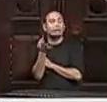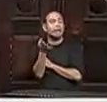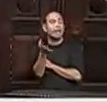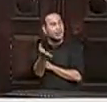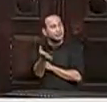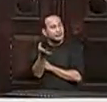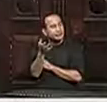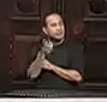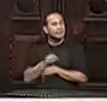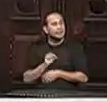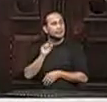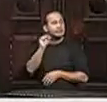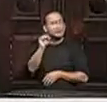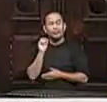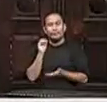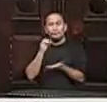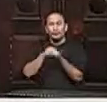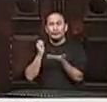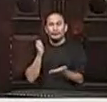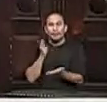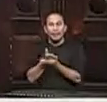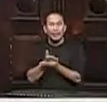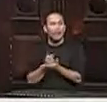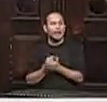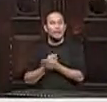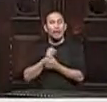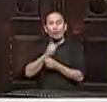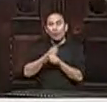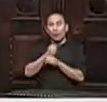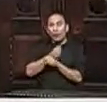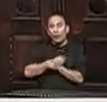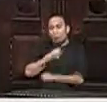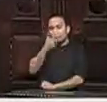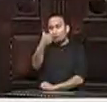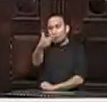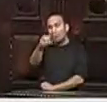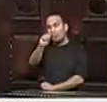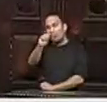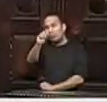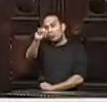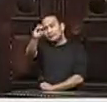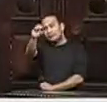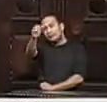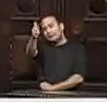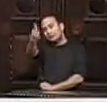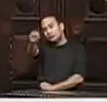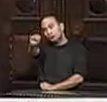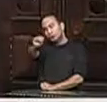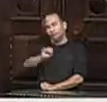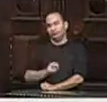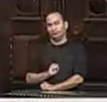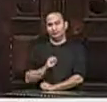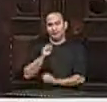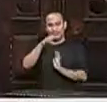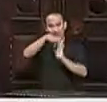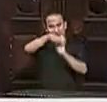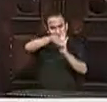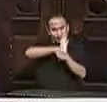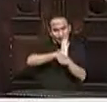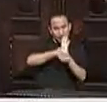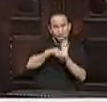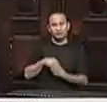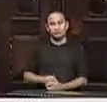impressionante de restos a pagar projetados para o ano de 2018. A projeção é que terminemos o exercício